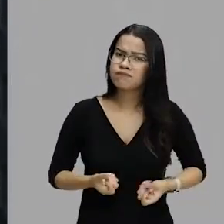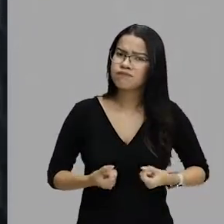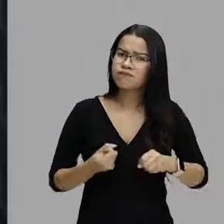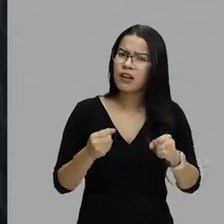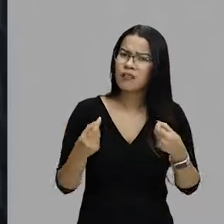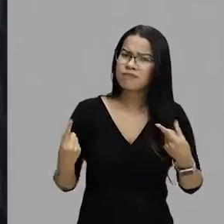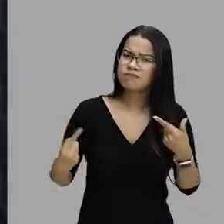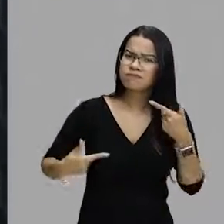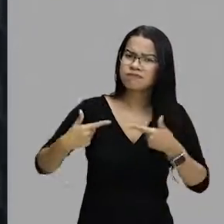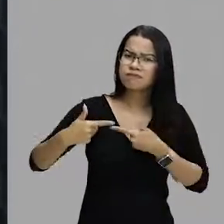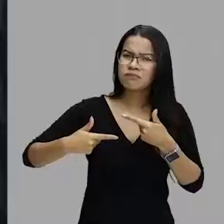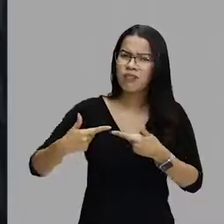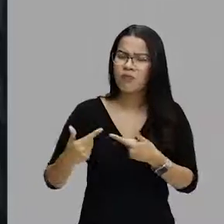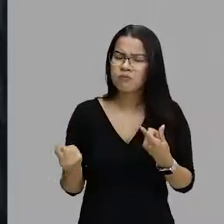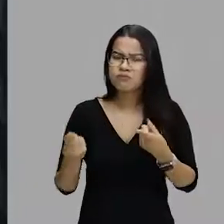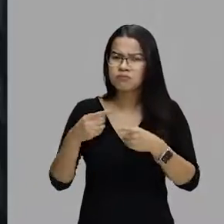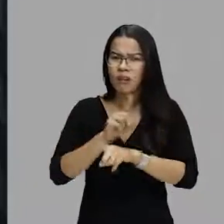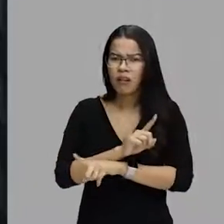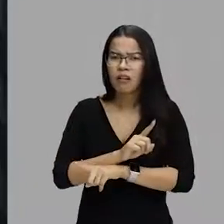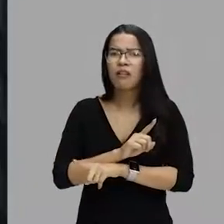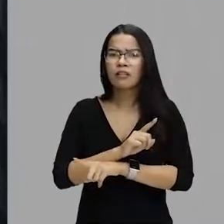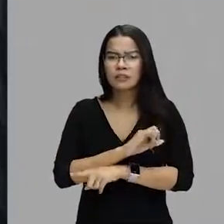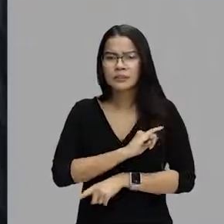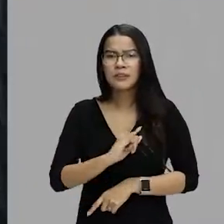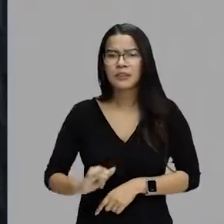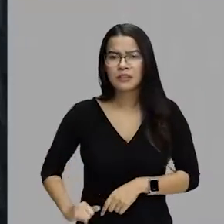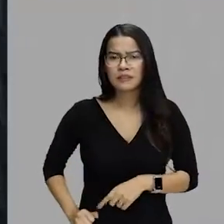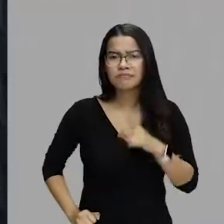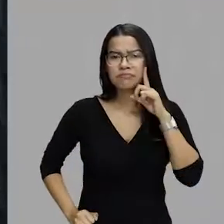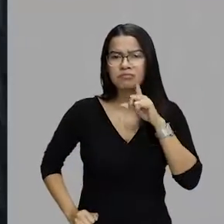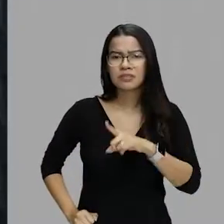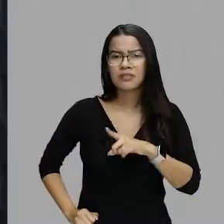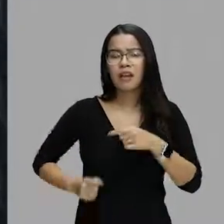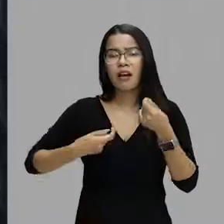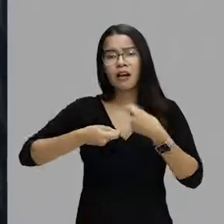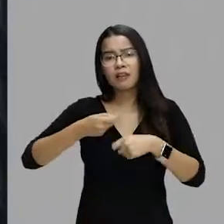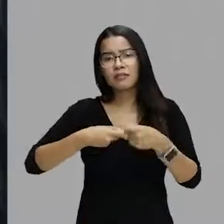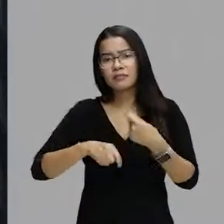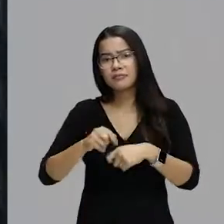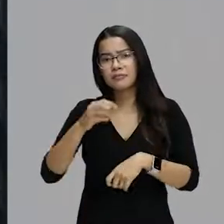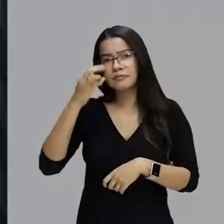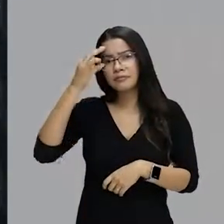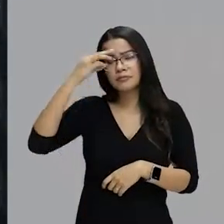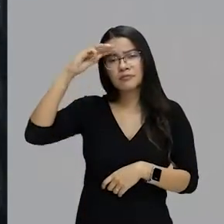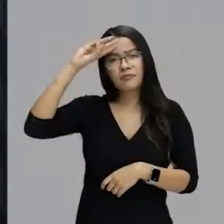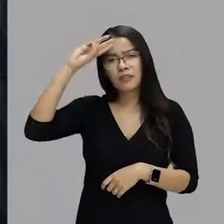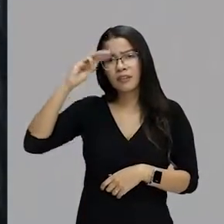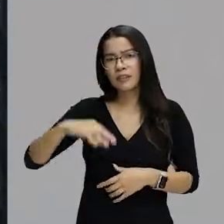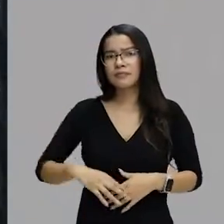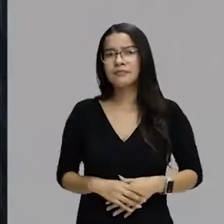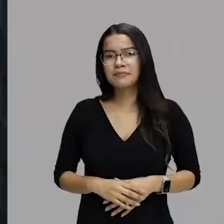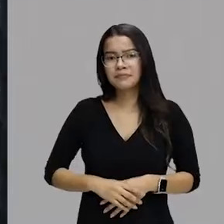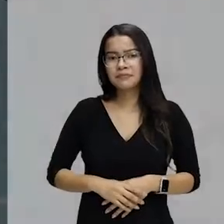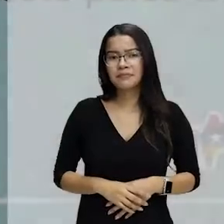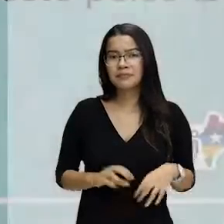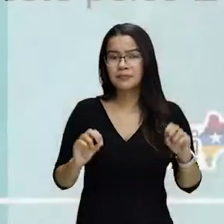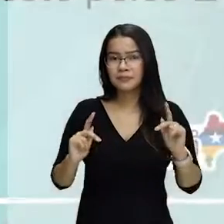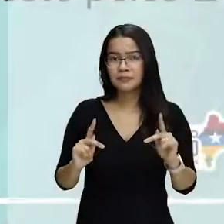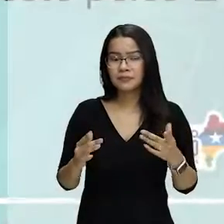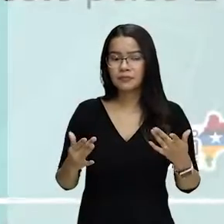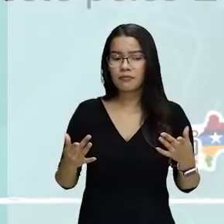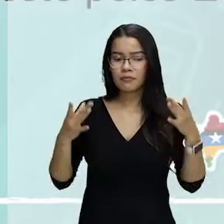práticas de imperialismo norte-americano na economia cubana. São as primeiras medidas tomadas pelos revolucionários.